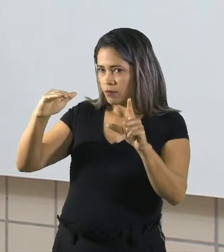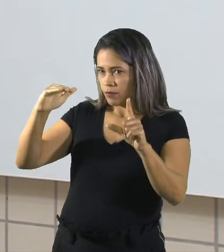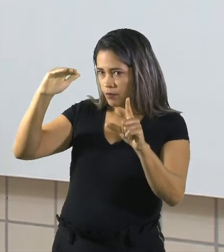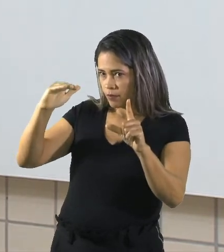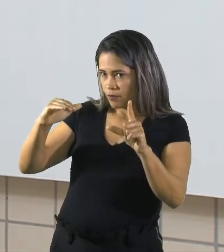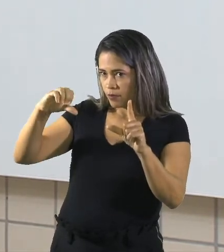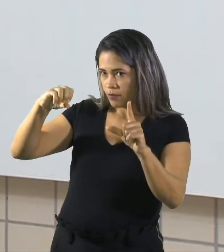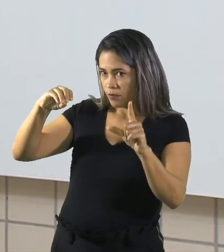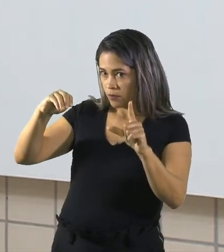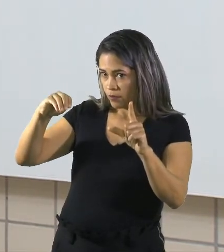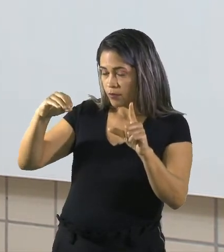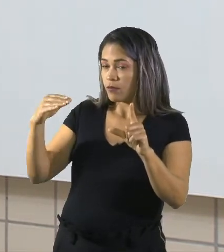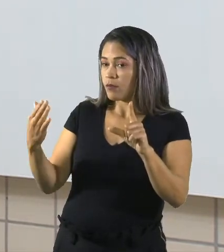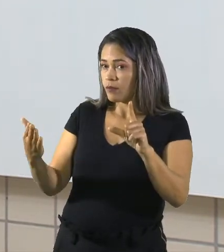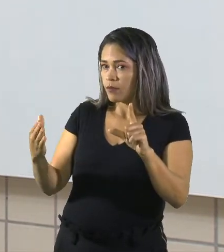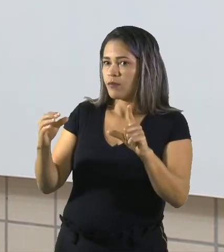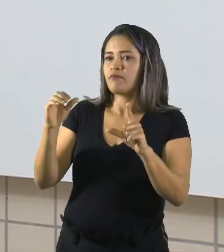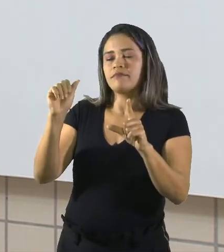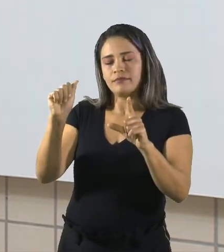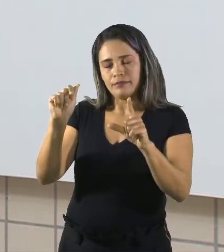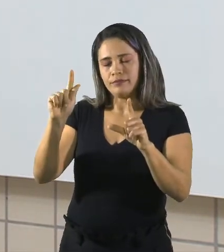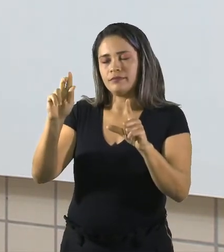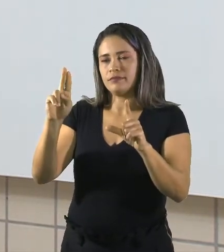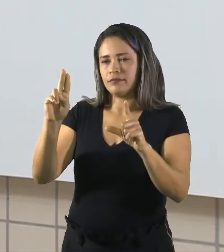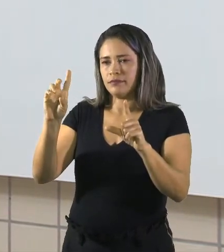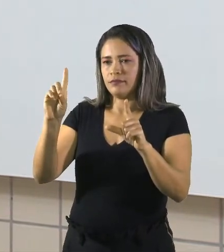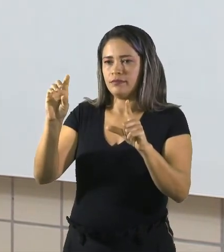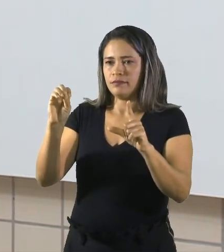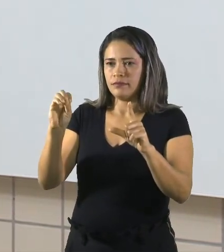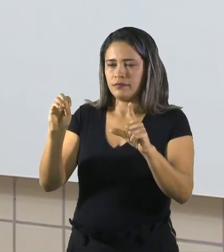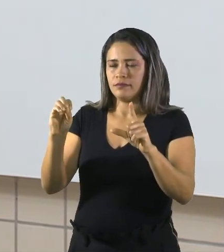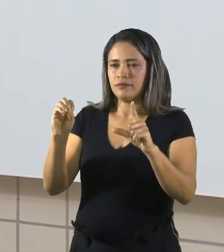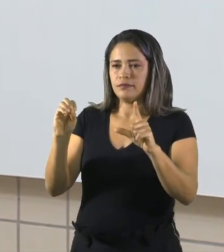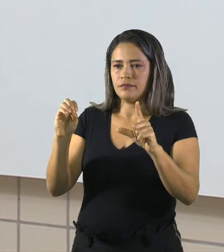é um ângulo agudo, tá?